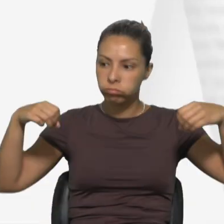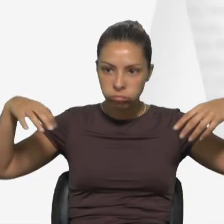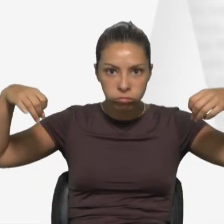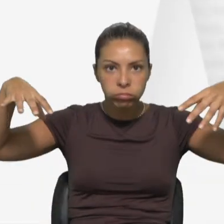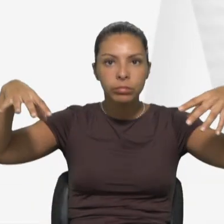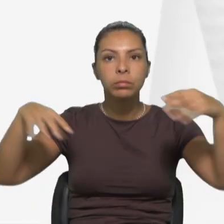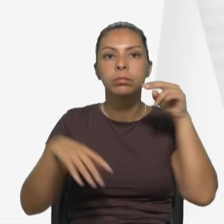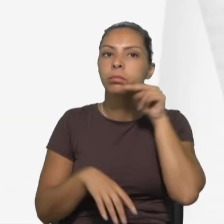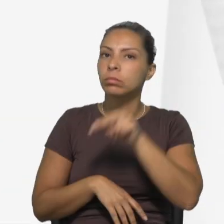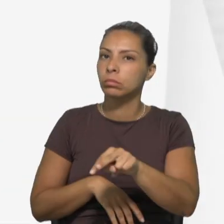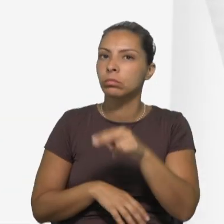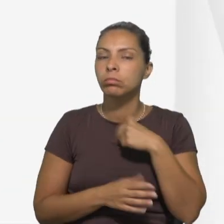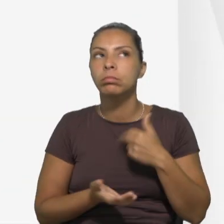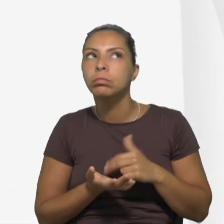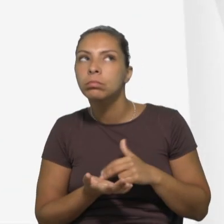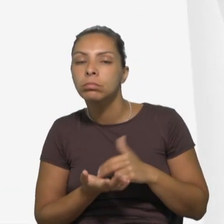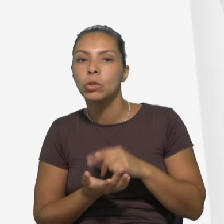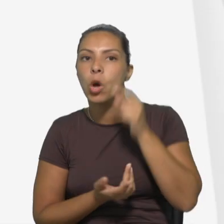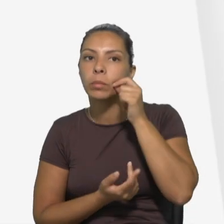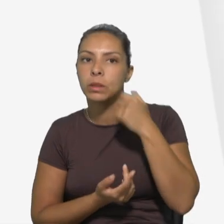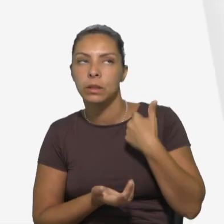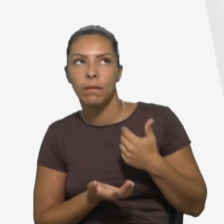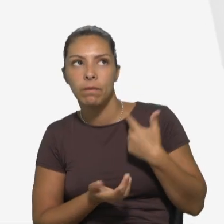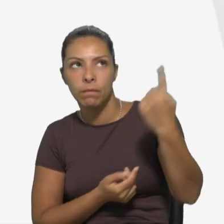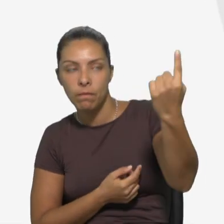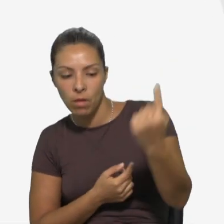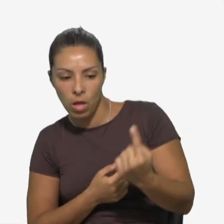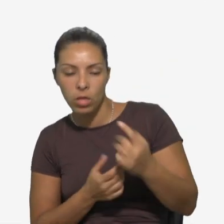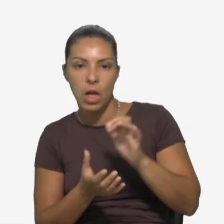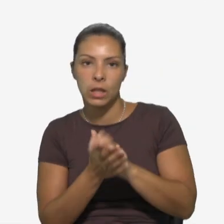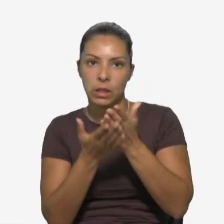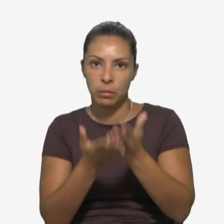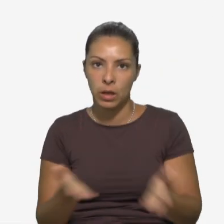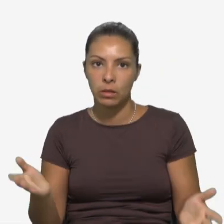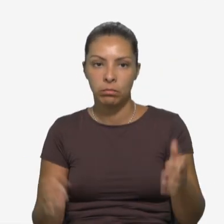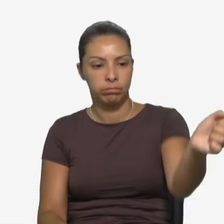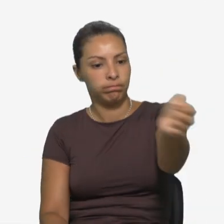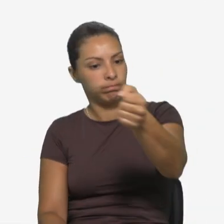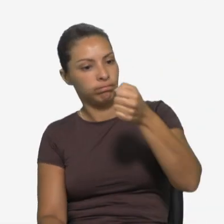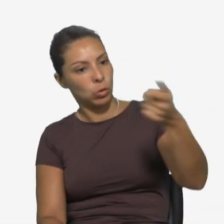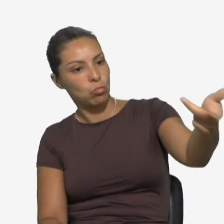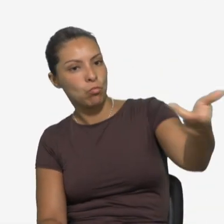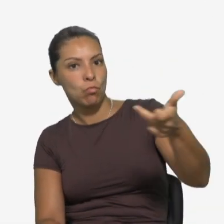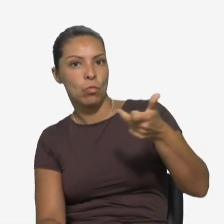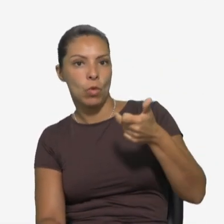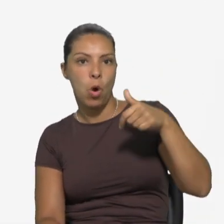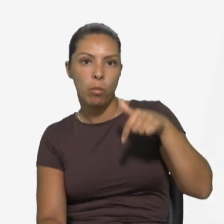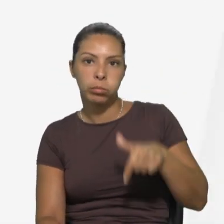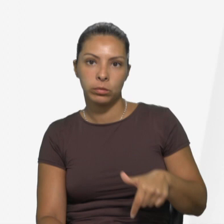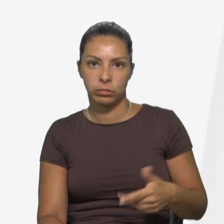como homens que esperam o seu Senhor ao altar do casamento para lhe abrirem logo a porta quando chegar e